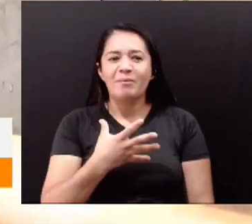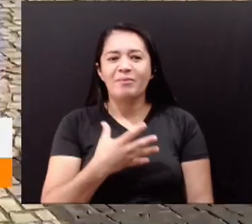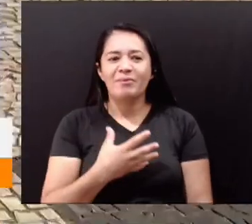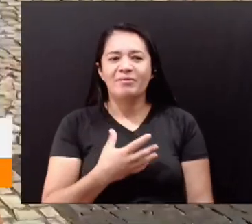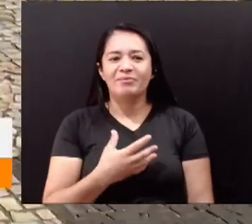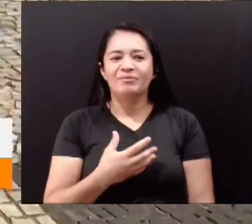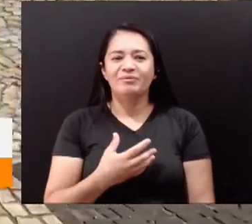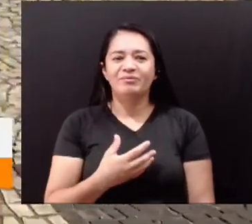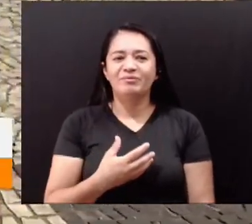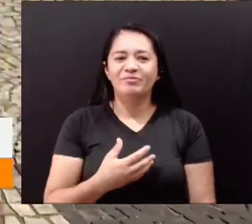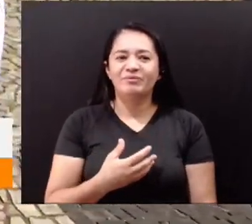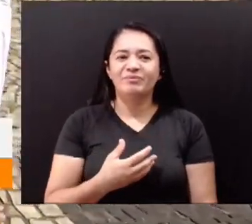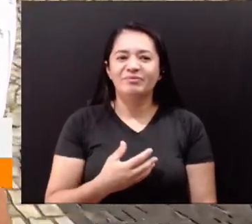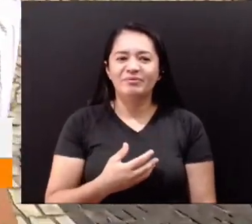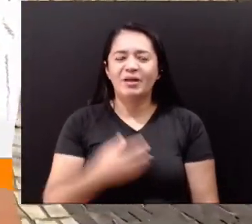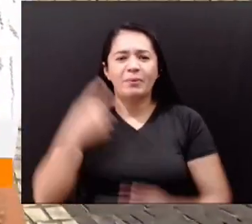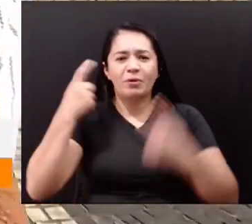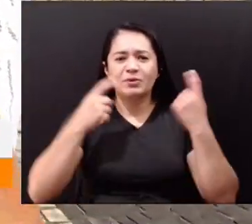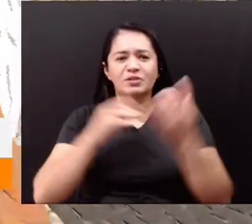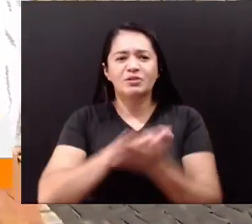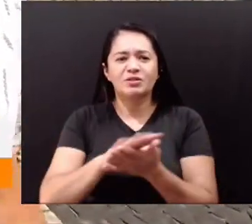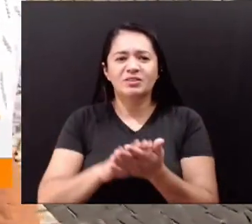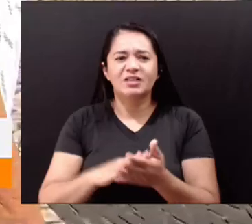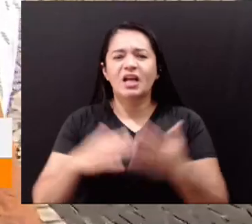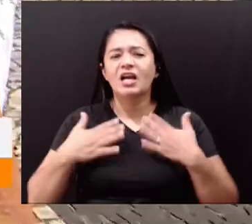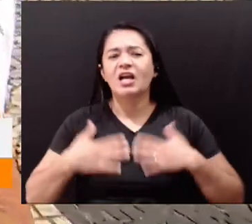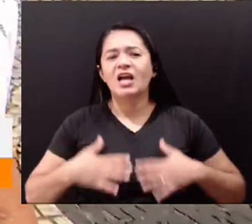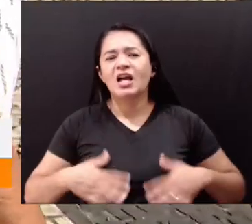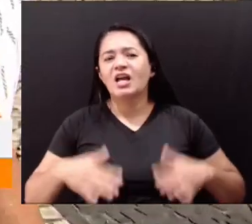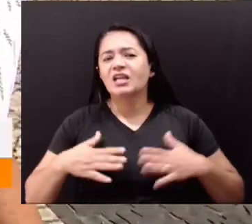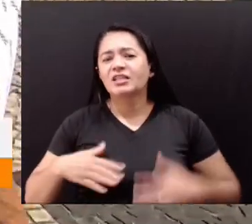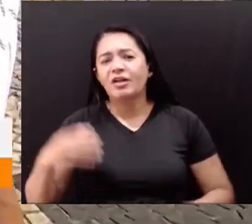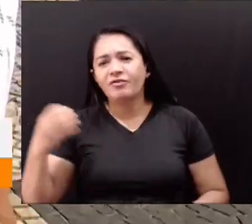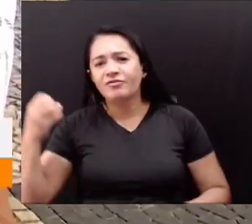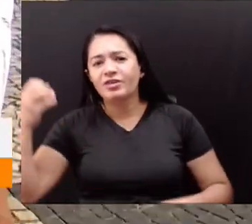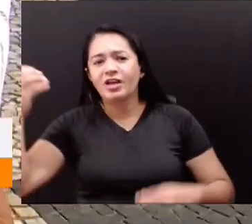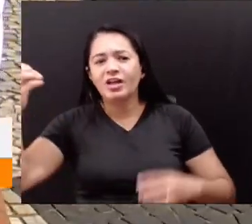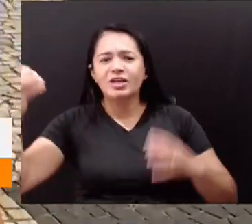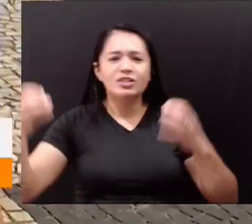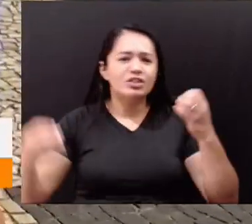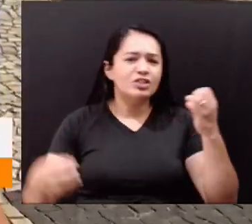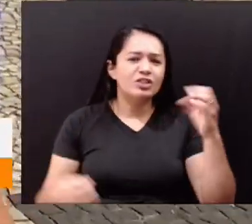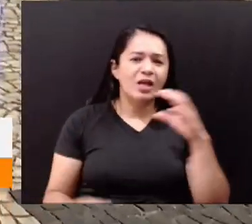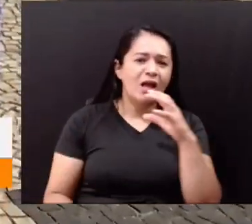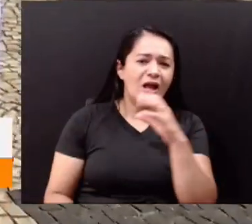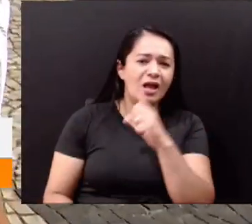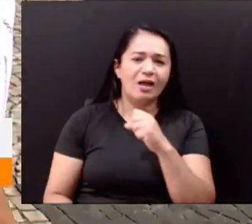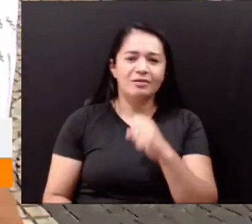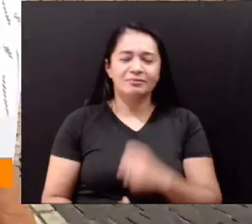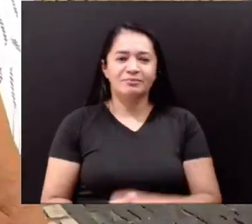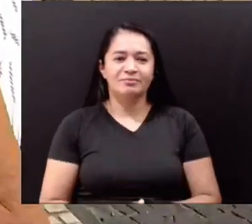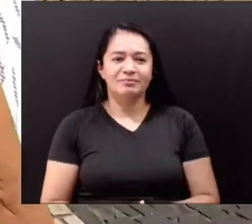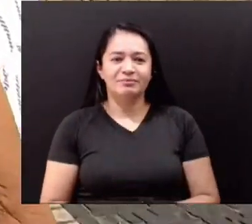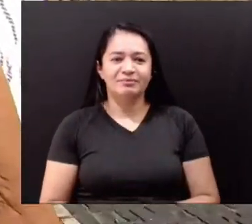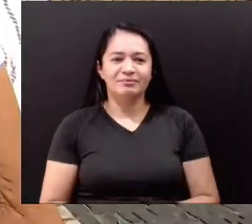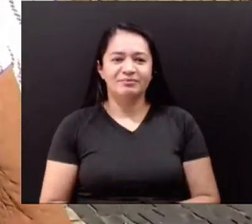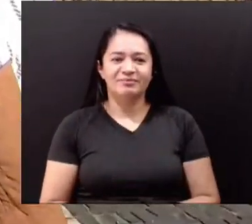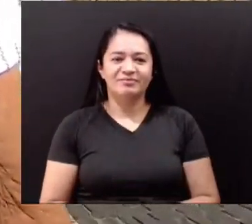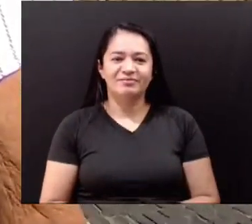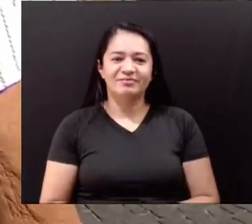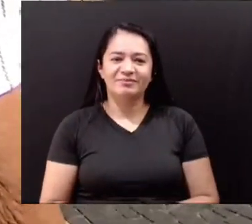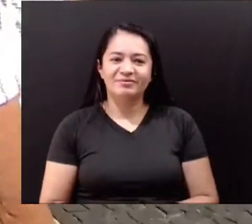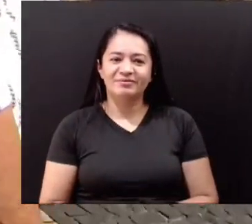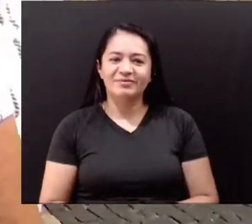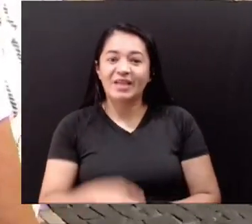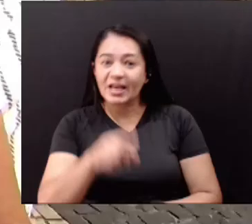preocupação com nada. Descanso, alguma viagemzinha pequena por aí. E tudo bem. E a senhora trabalhava com o